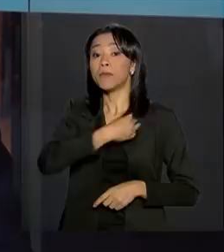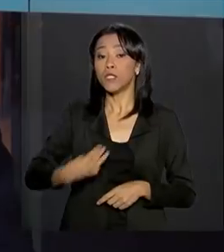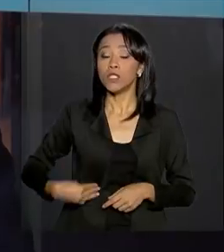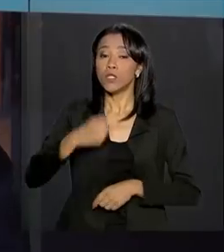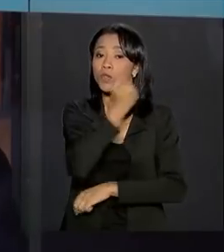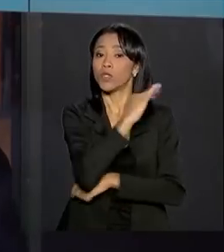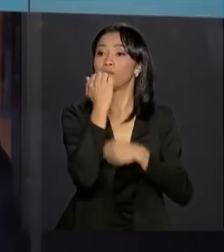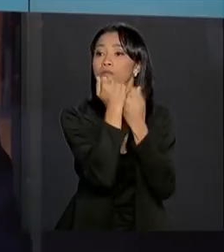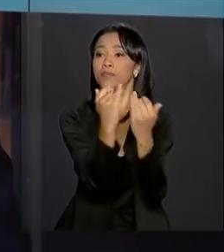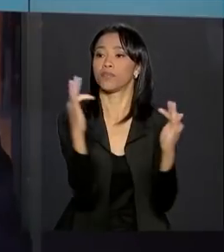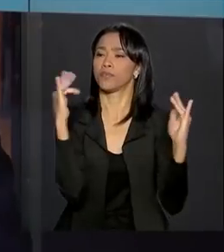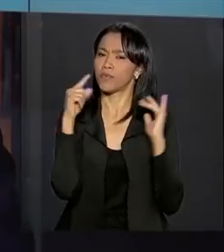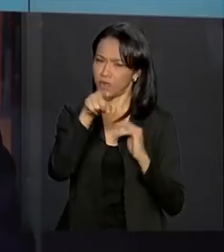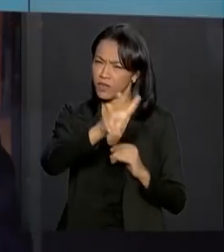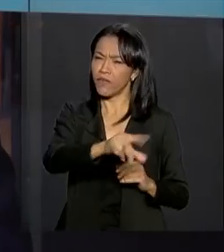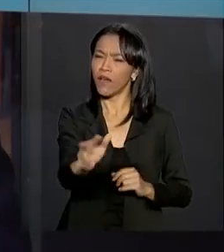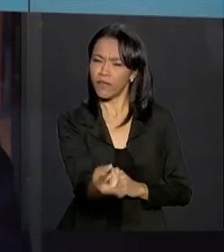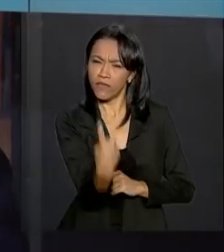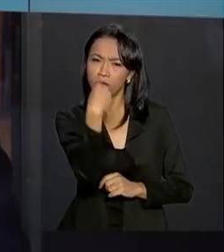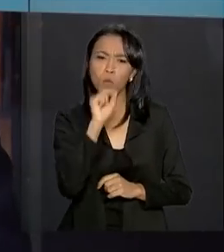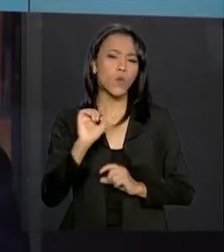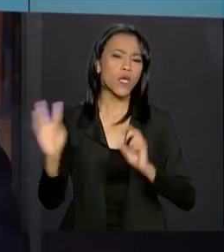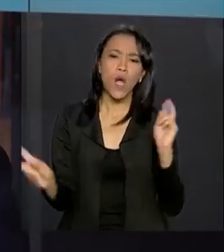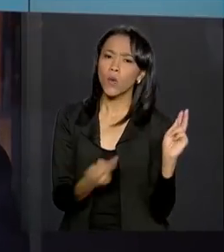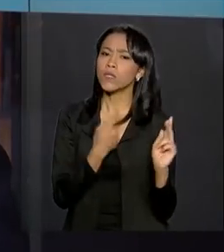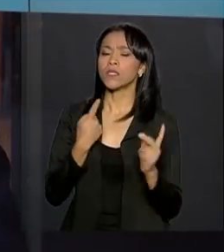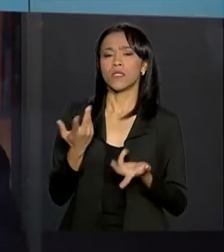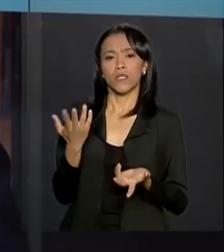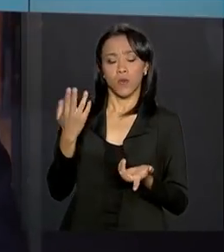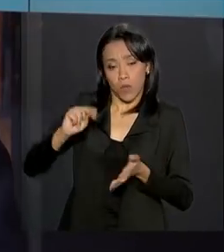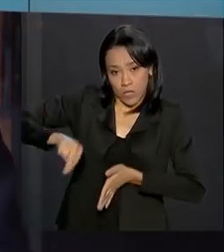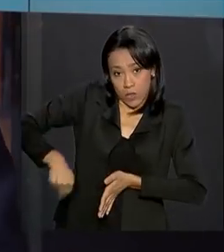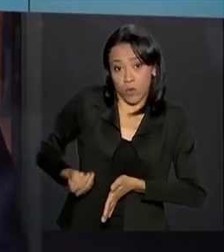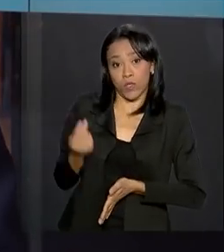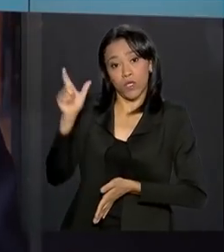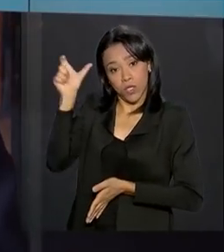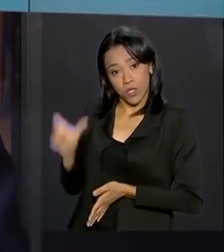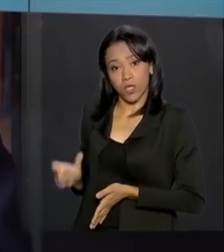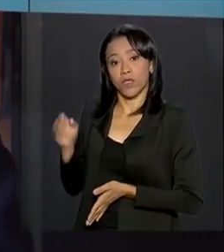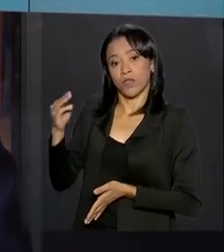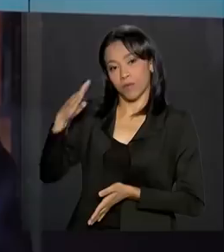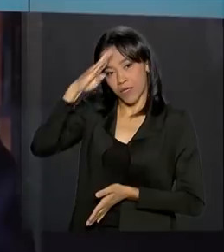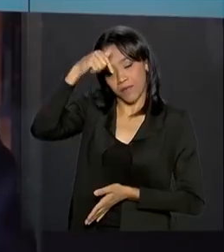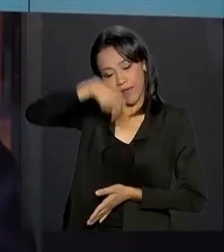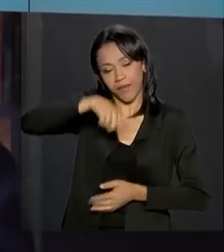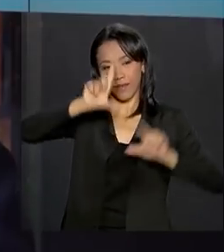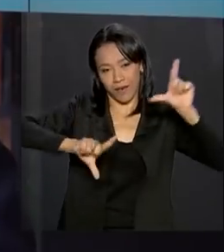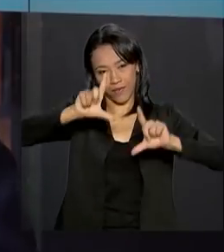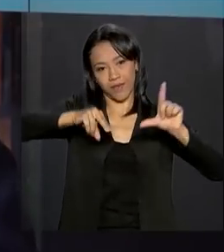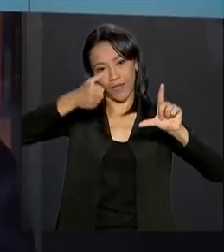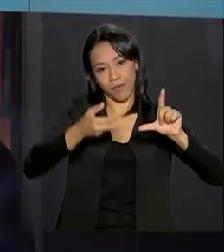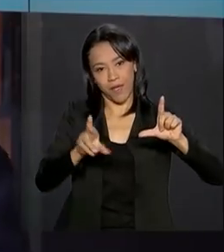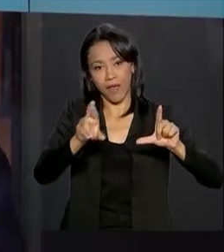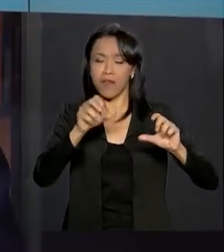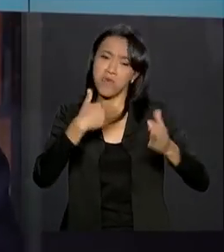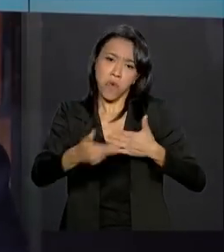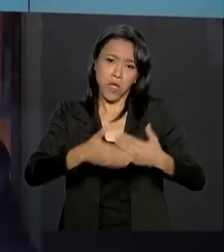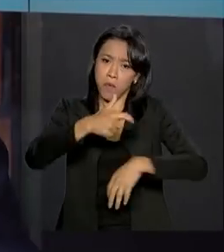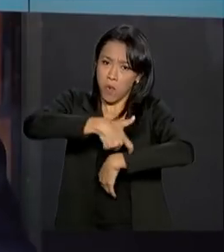acompanha todos os desdobramentos da cirurgia do presidente Jair Bolsonaro aqui na TV NBR. Podemos